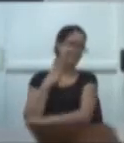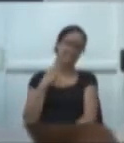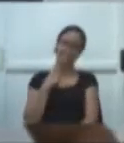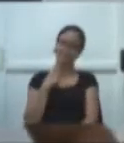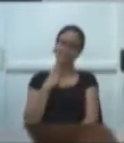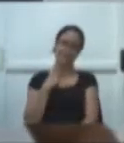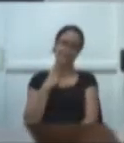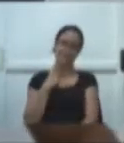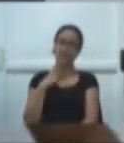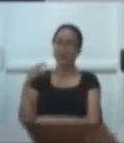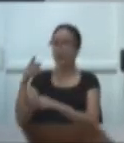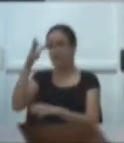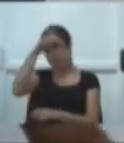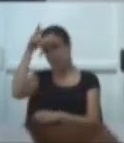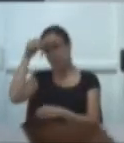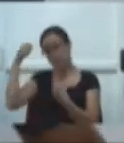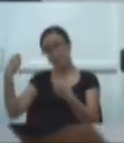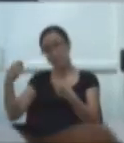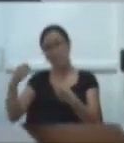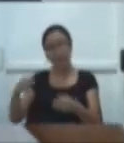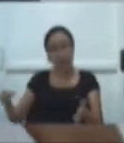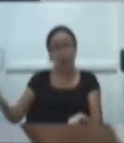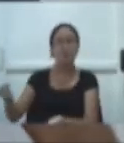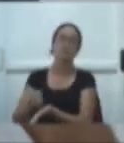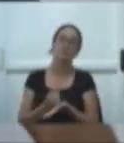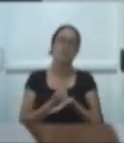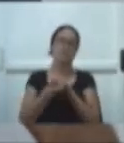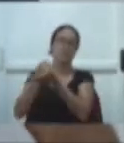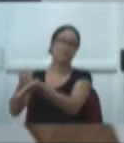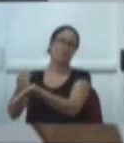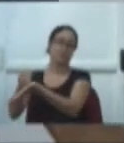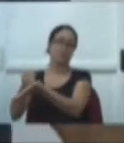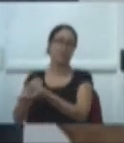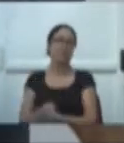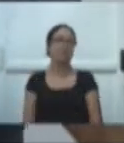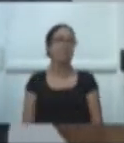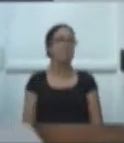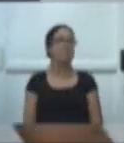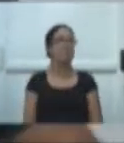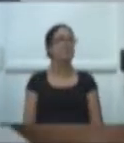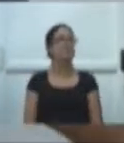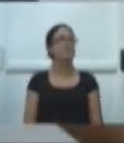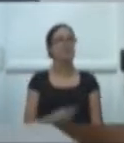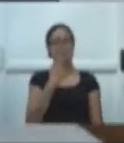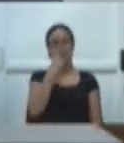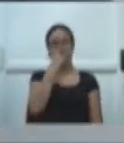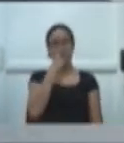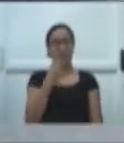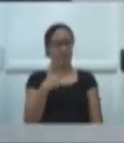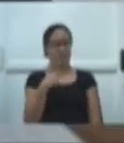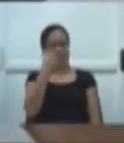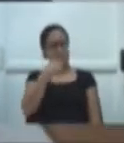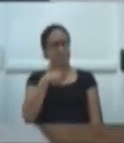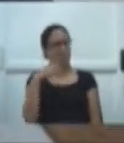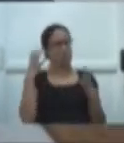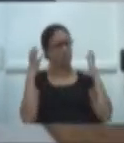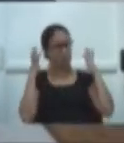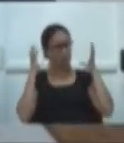rádio ontem, hoje, sei lá, sexta-feira, dizendo assim: olha, o agente não veio entrar na minha